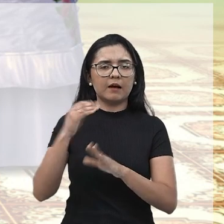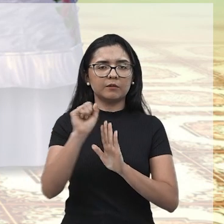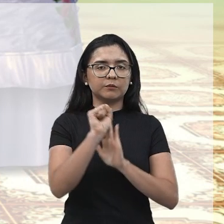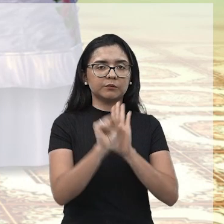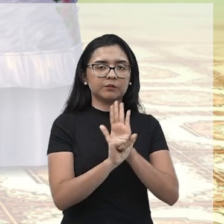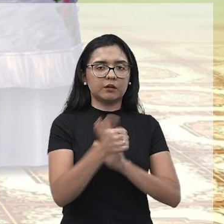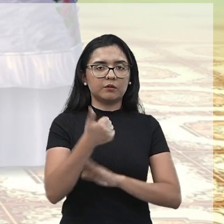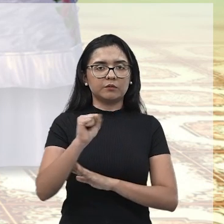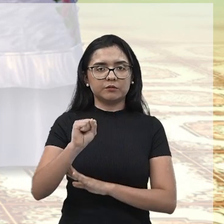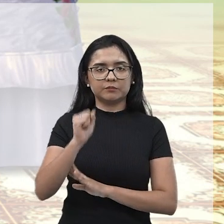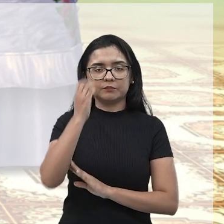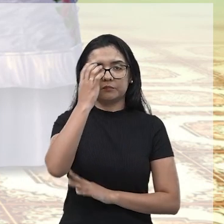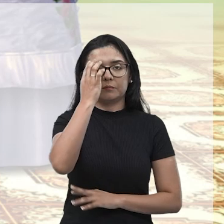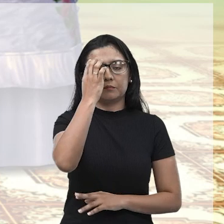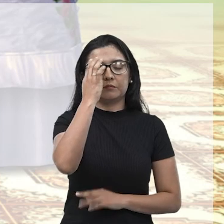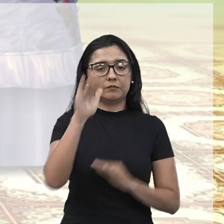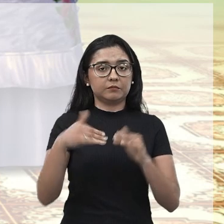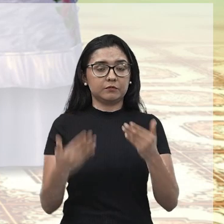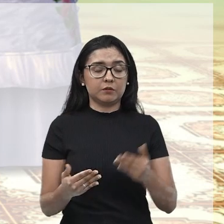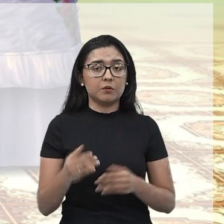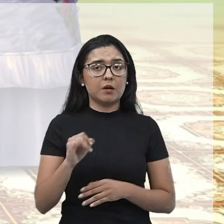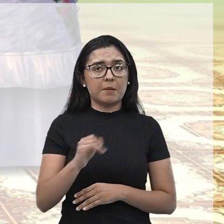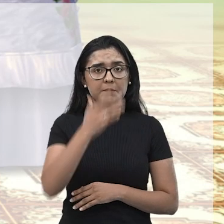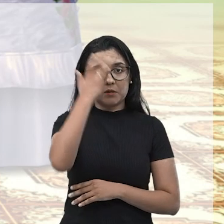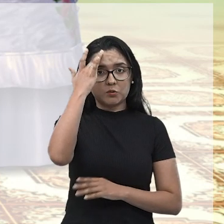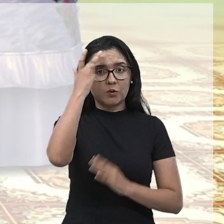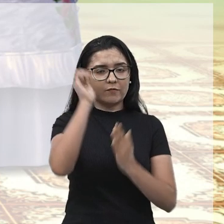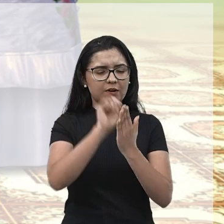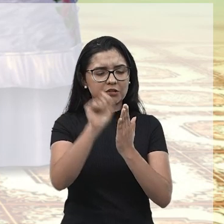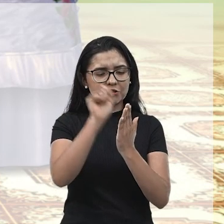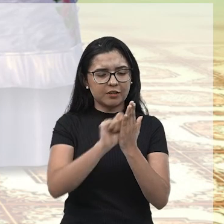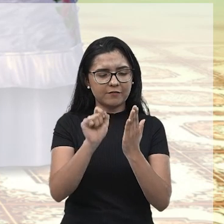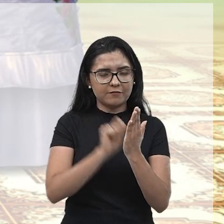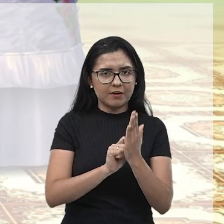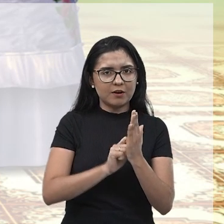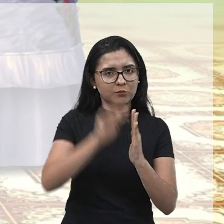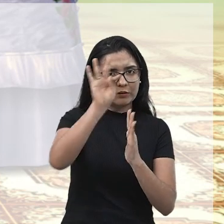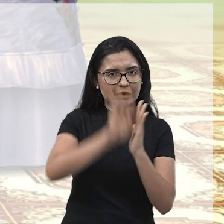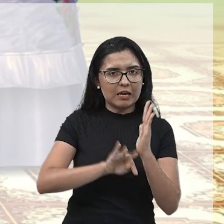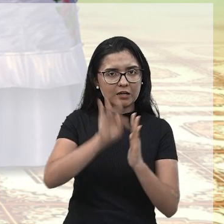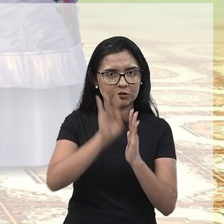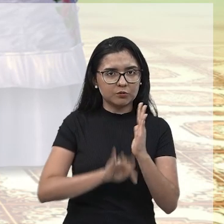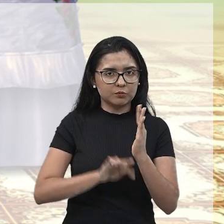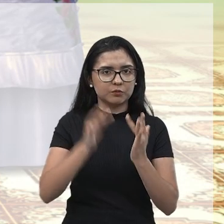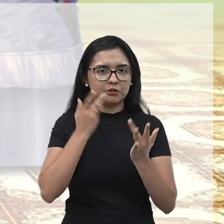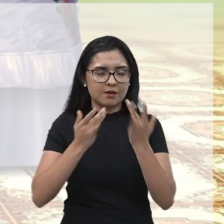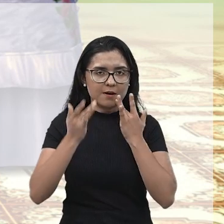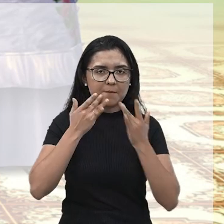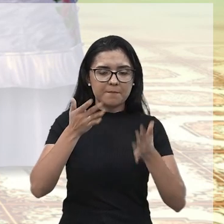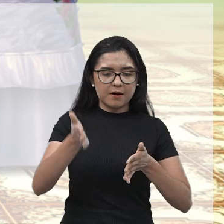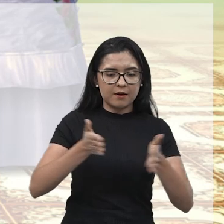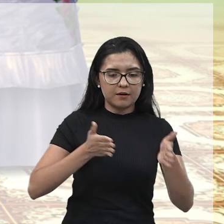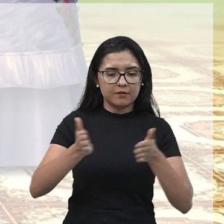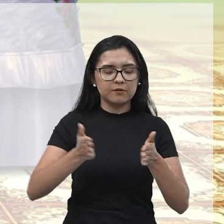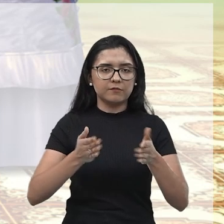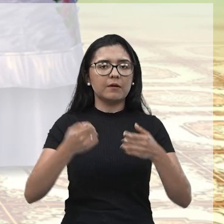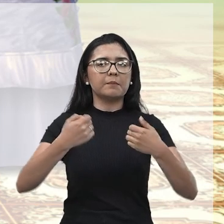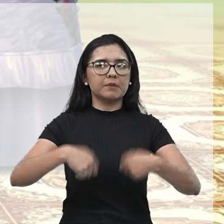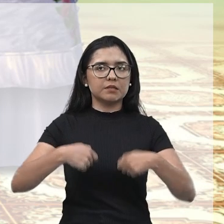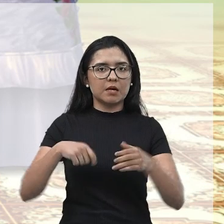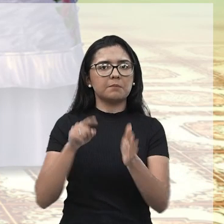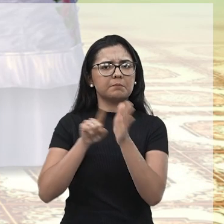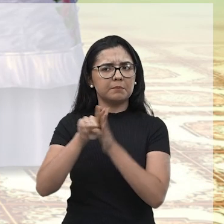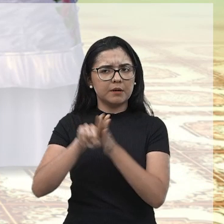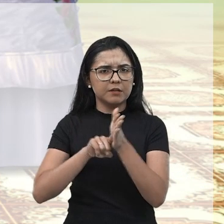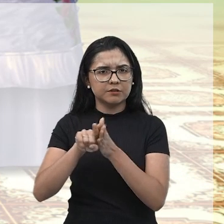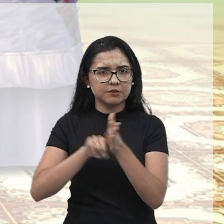XVIII. Então, se o dramaturgo ele escrever uma peça nesse período, ele vai ter que fazer uma